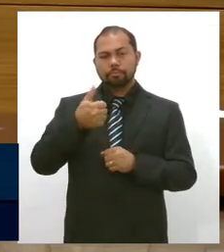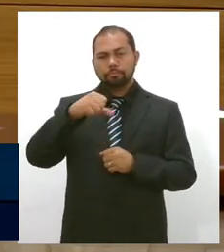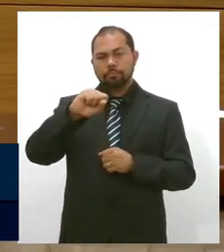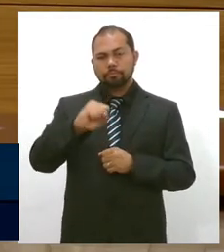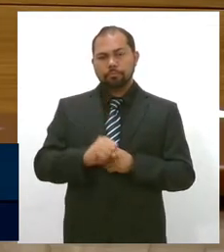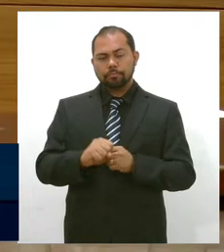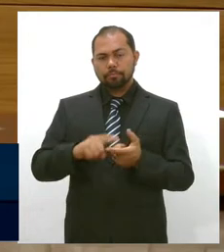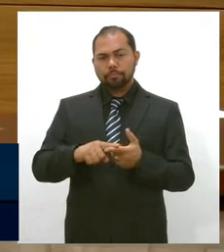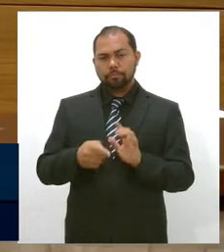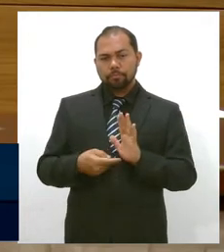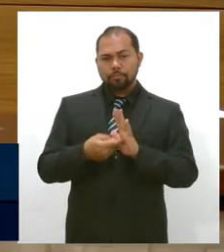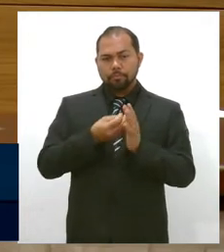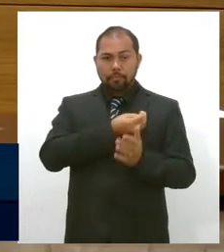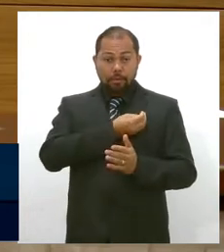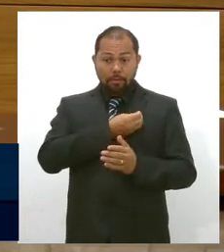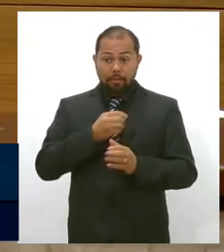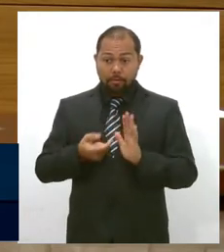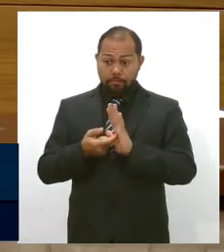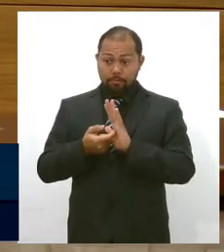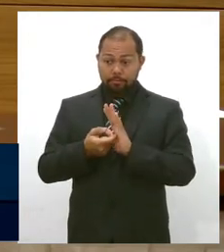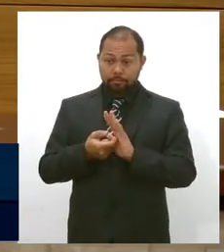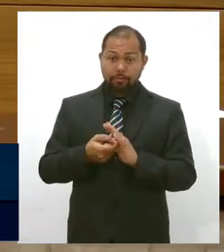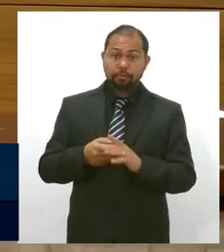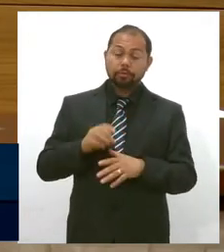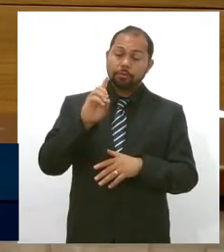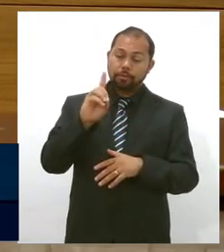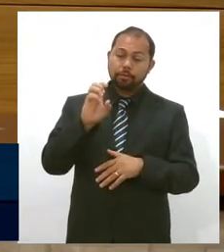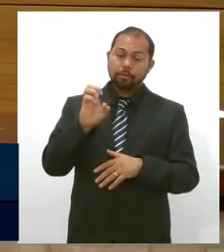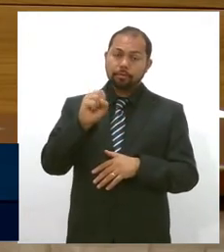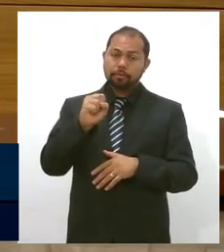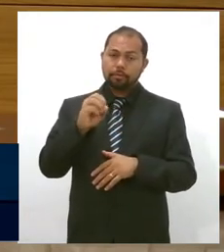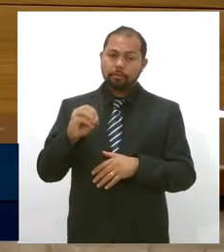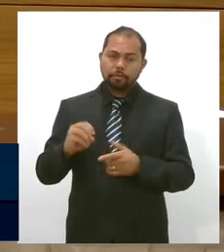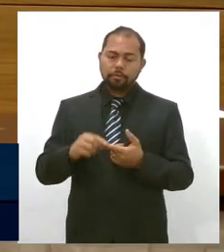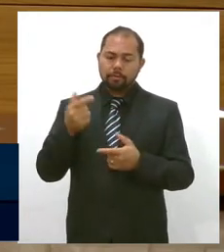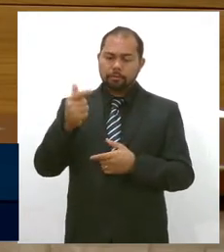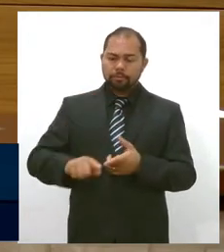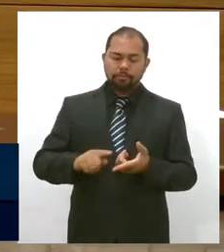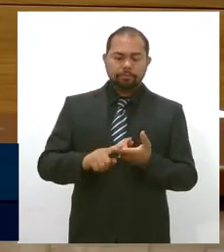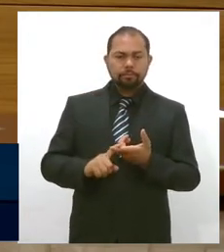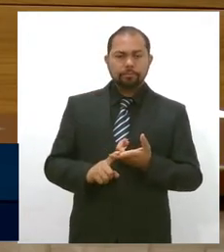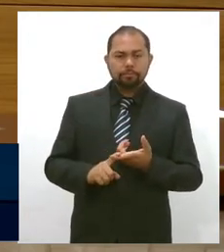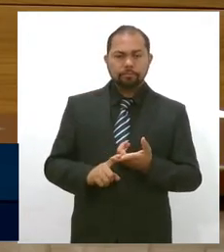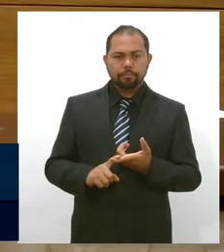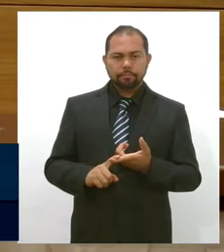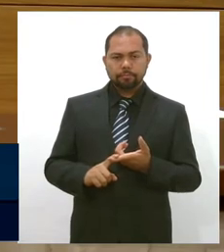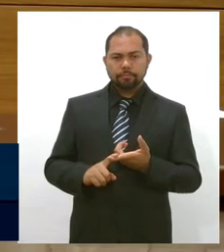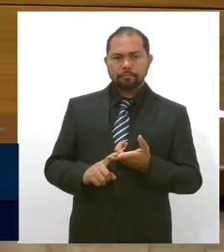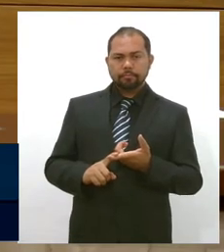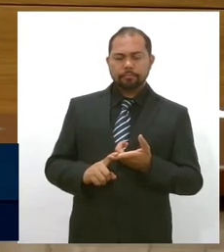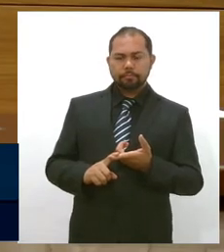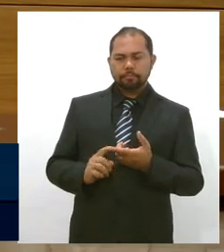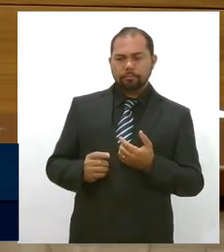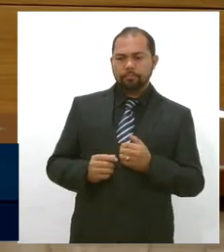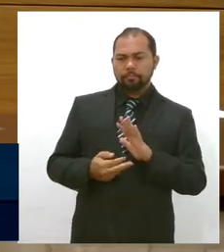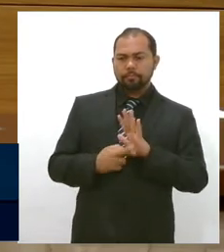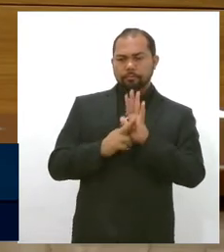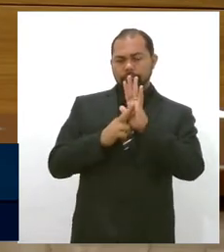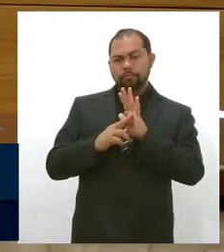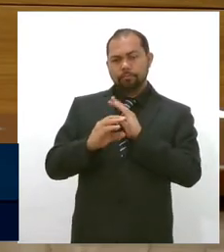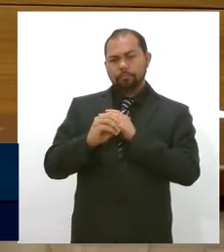senhor diretor-presidente da Companhia de Saneamento Básico de Sergipe, DESO, na pessoa do senhor Carlos Fernandes de Melo, solicitando